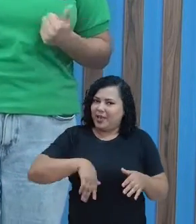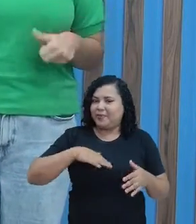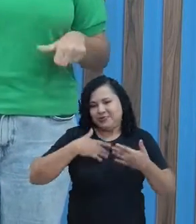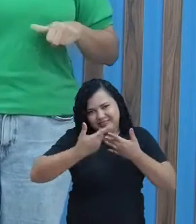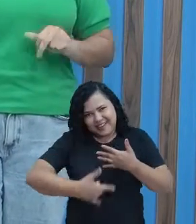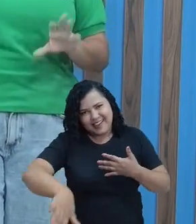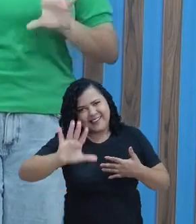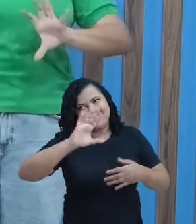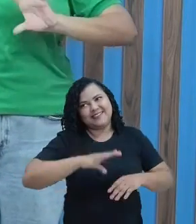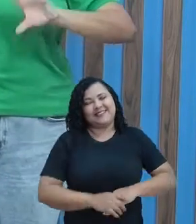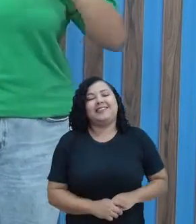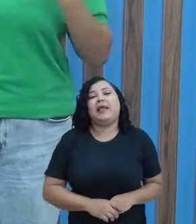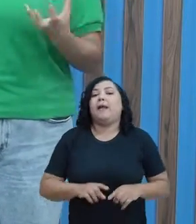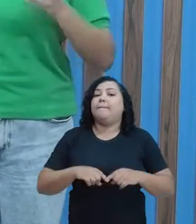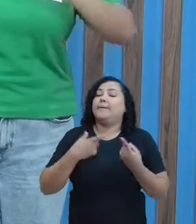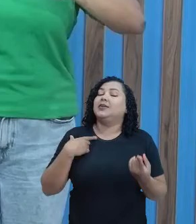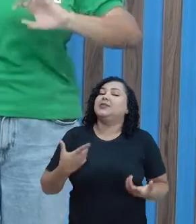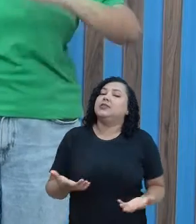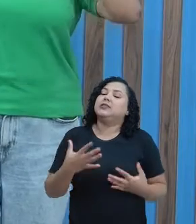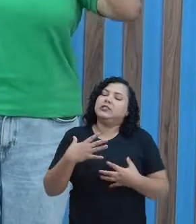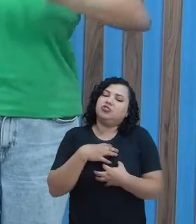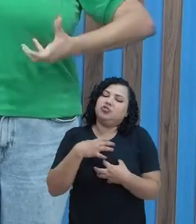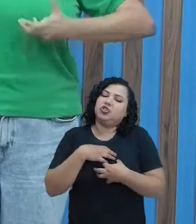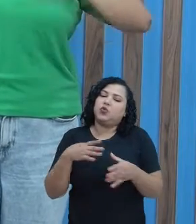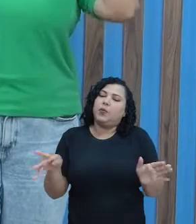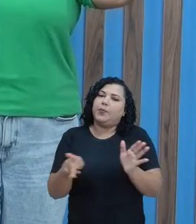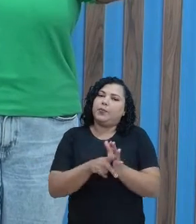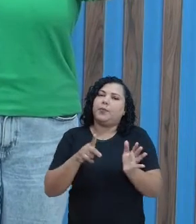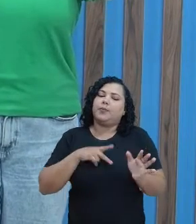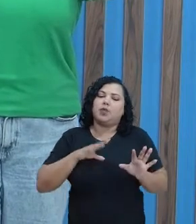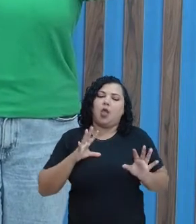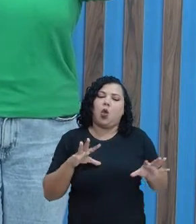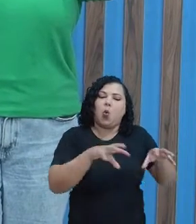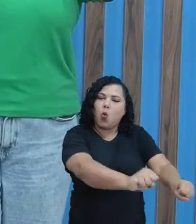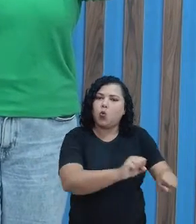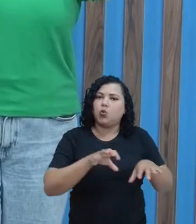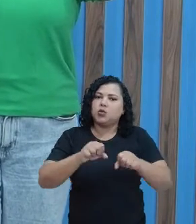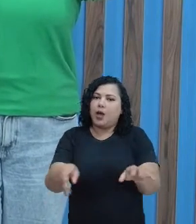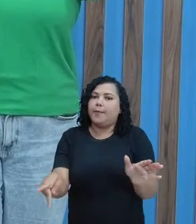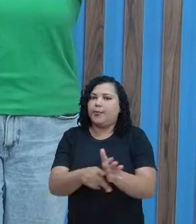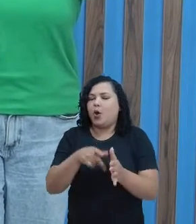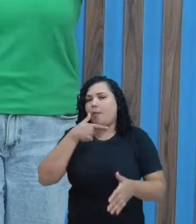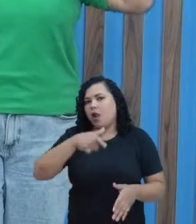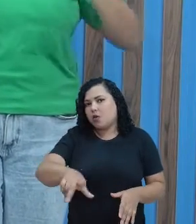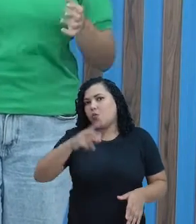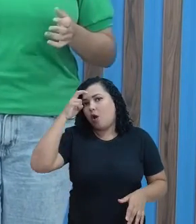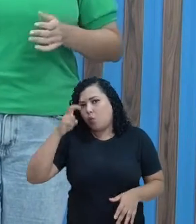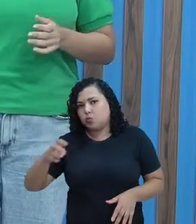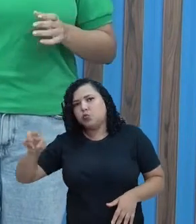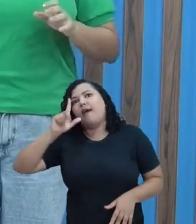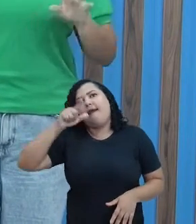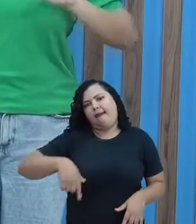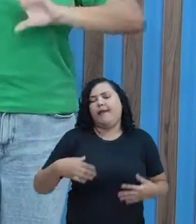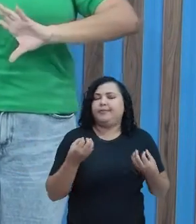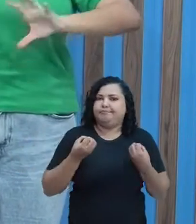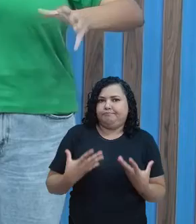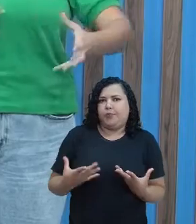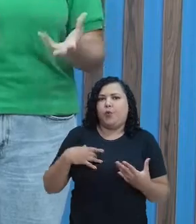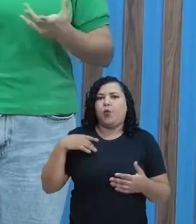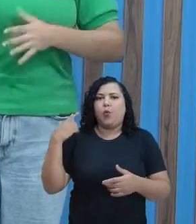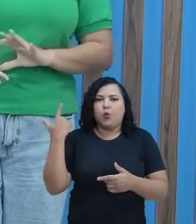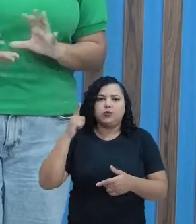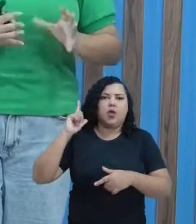adiantando. Mas esse método de dominar a linguagem e a cultura é bastante eficiente. E é